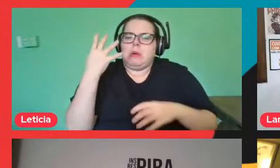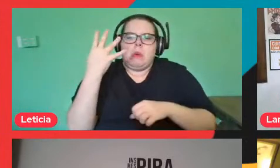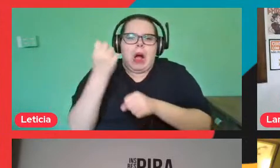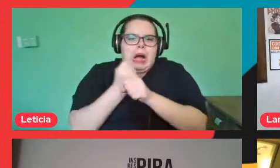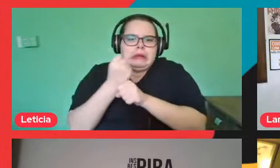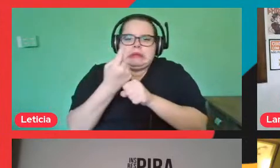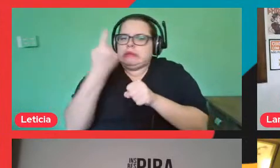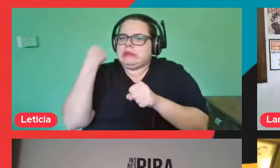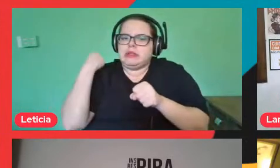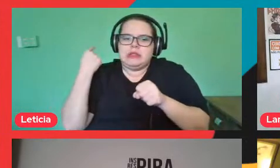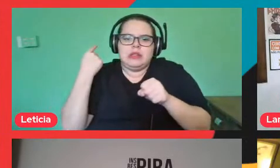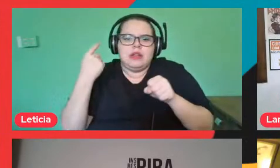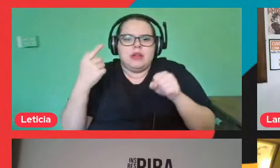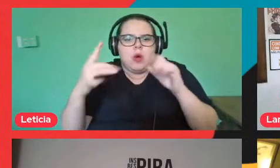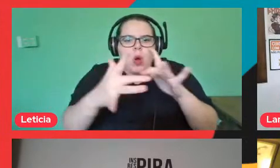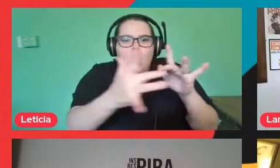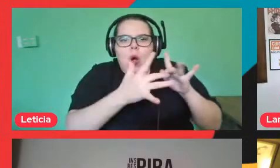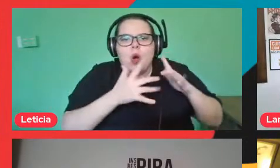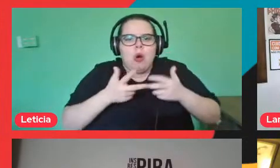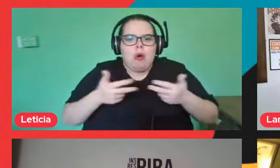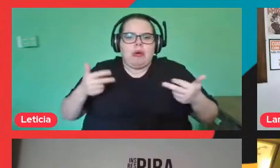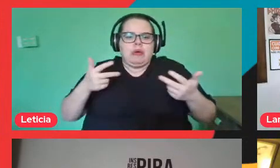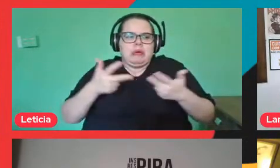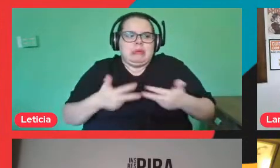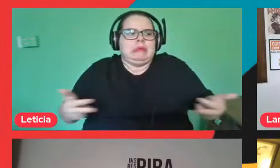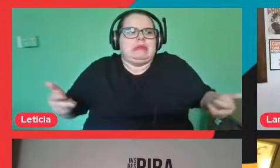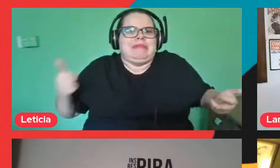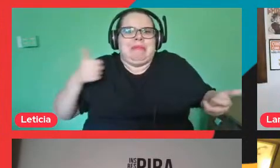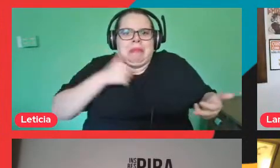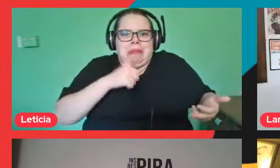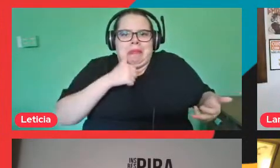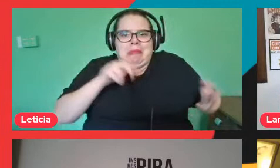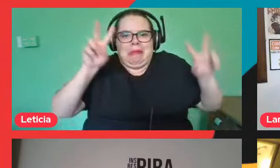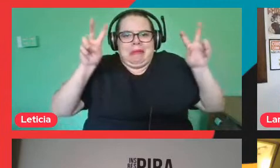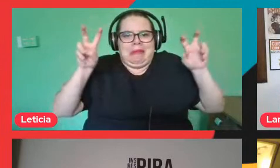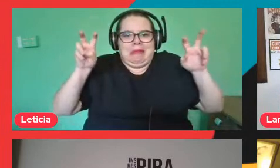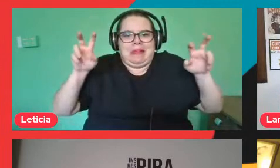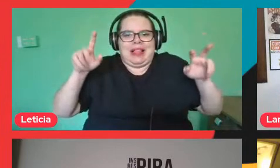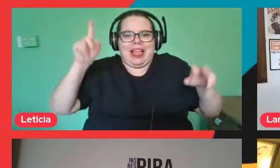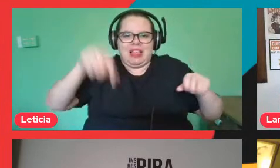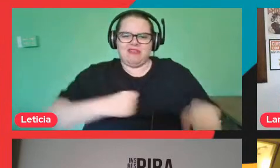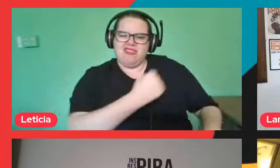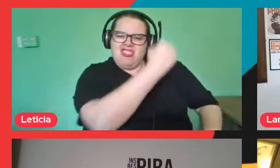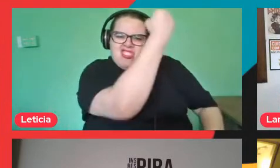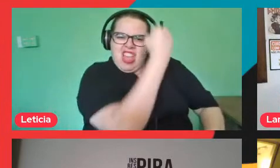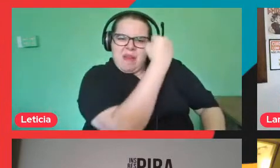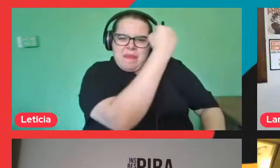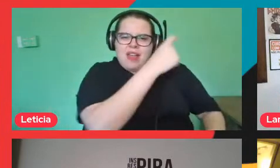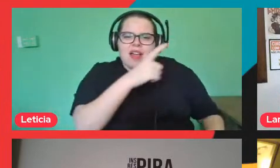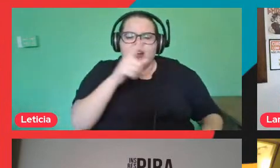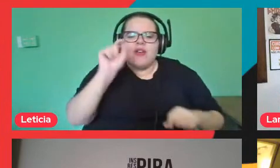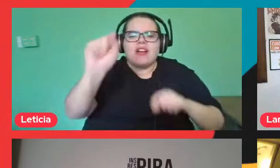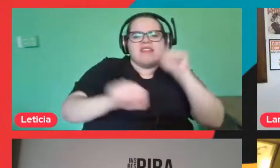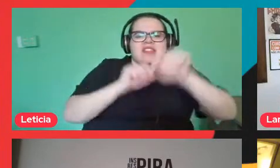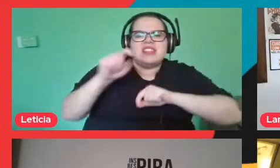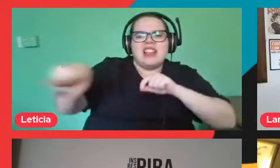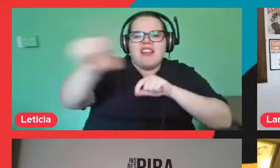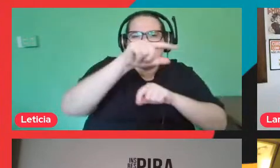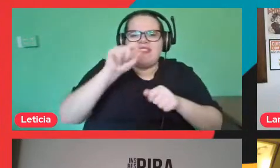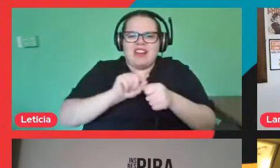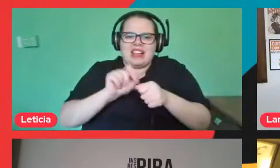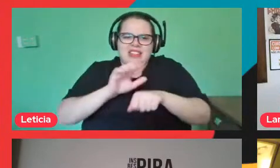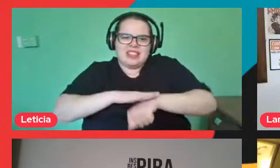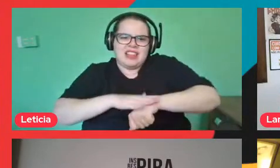contato em relação a essa coisa de mulheres, né? Muita gente fala em relação ao feminismo, o que, que vocês estão fazendo aí, o que, que é isso que vocês estão falando,